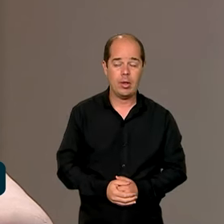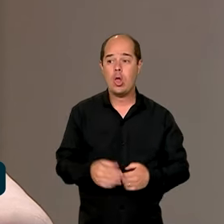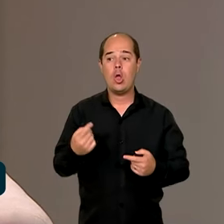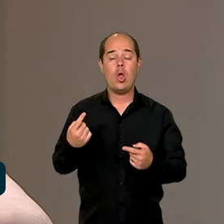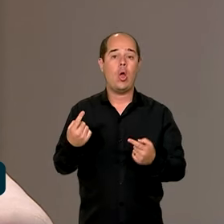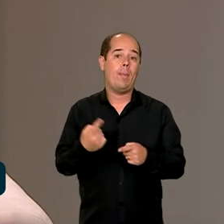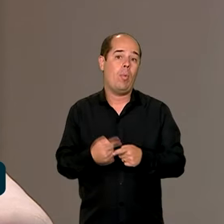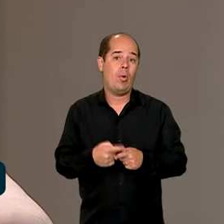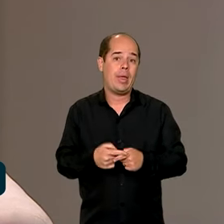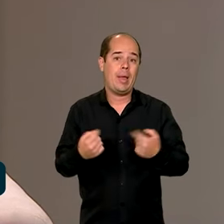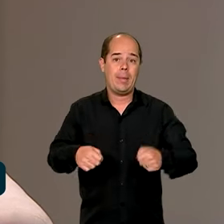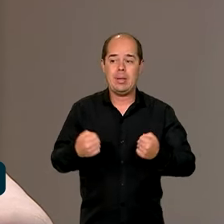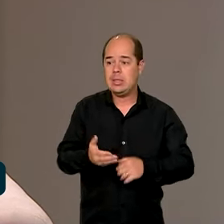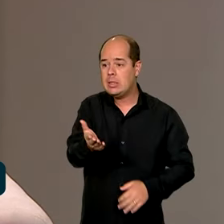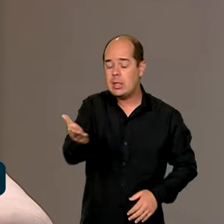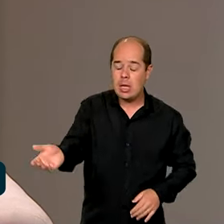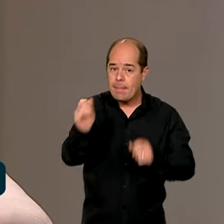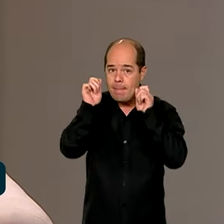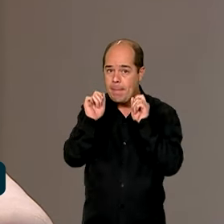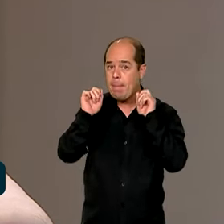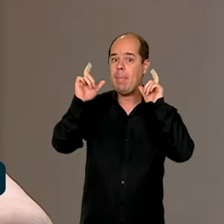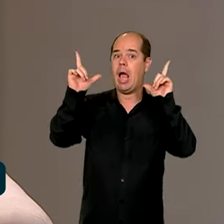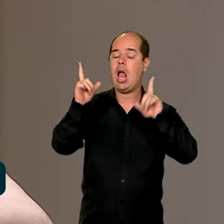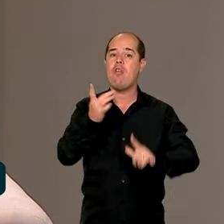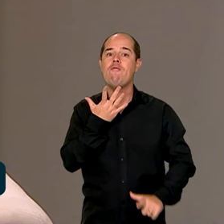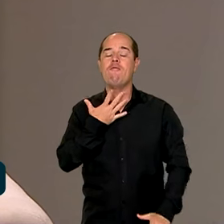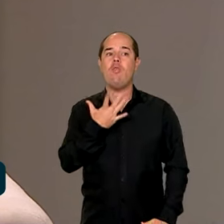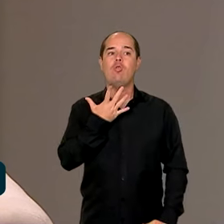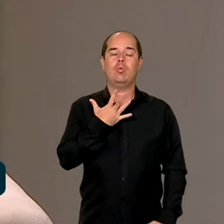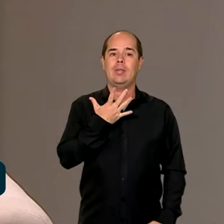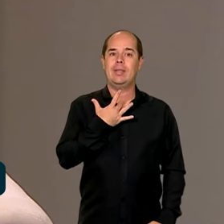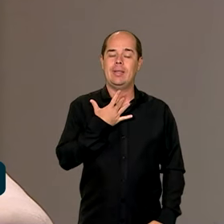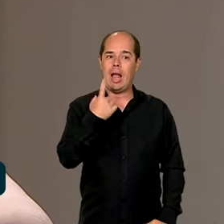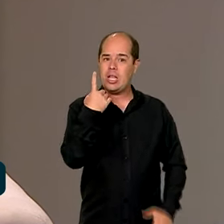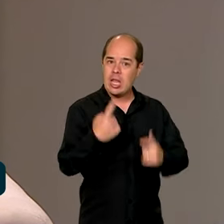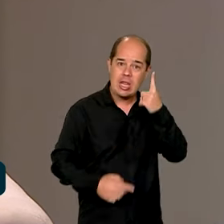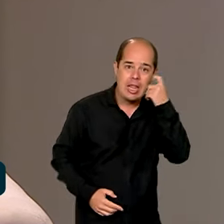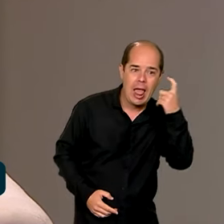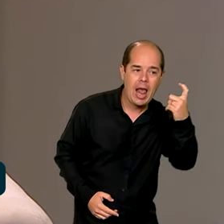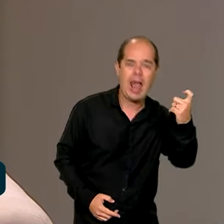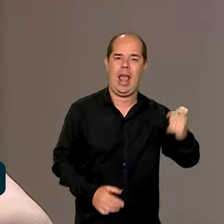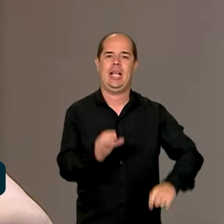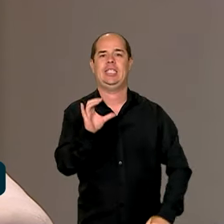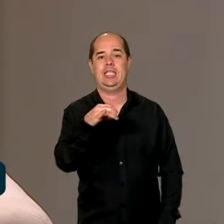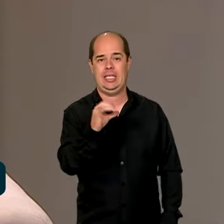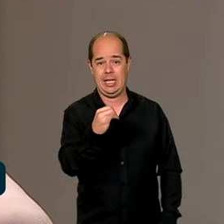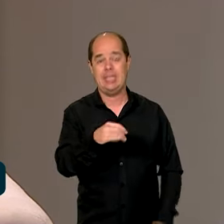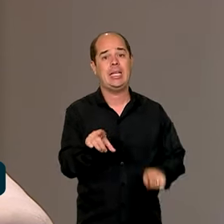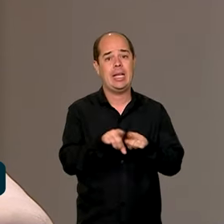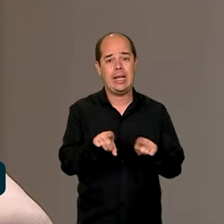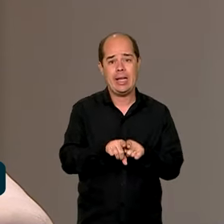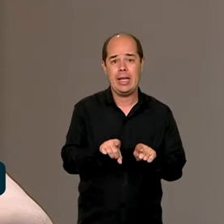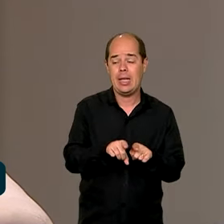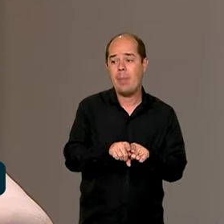nos alunos esse interesse pela ciência e, de uma certa forma, até nutrir aqueles que